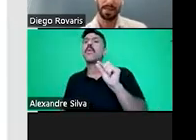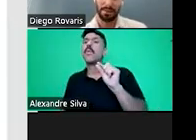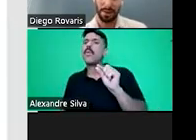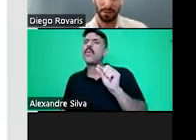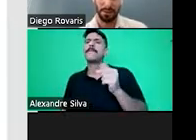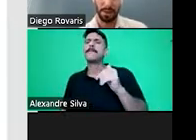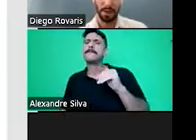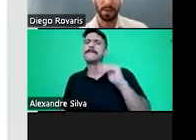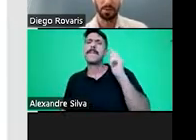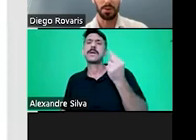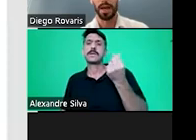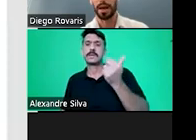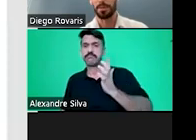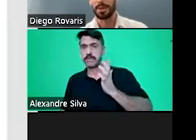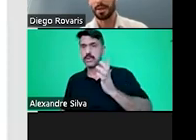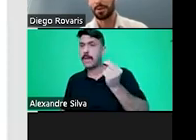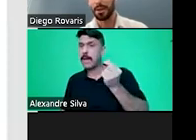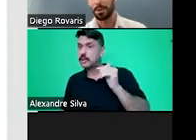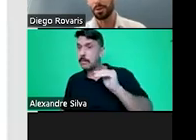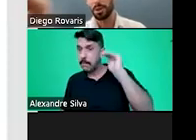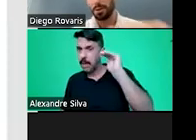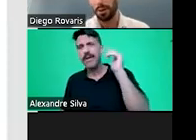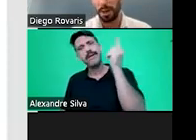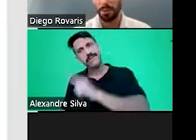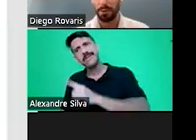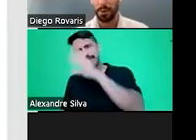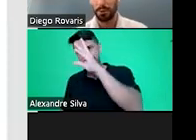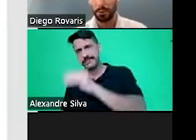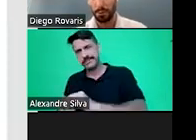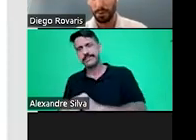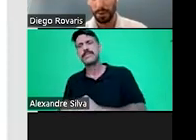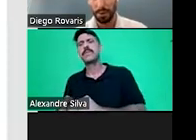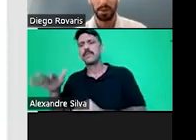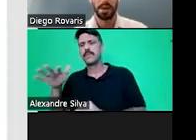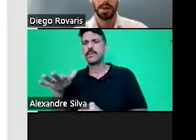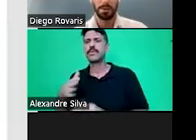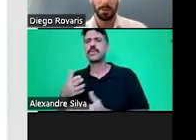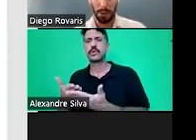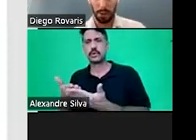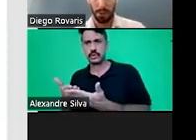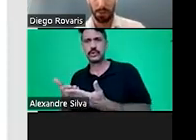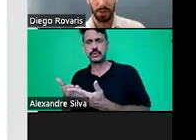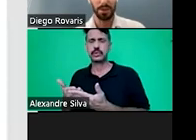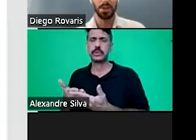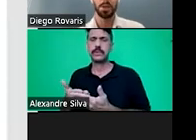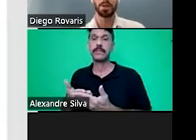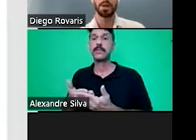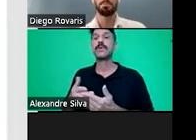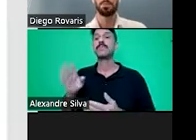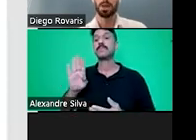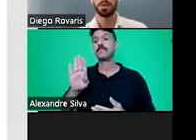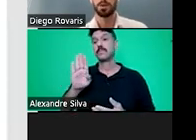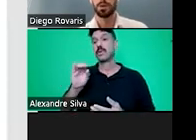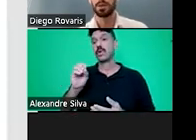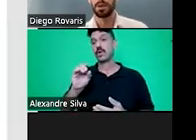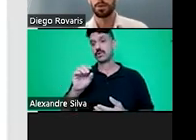mais elevado. Então, isso acaba se refletindo quando a gente olha para os estudos biológicos. Então, a gente